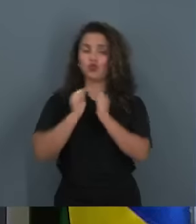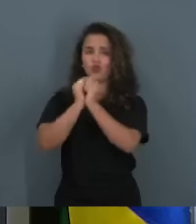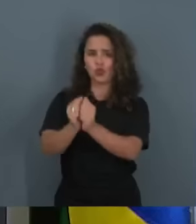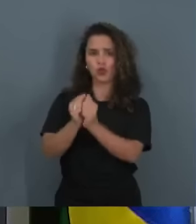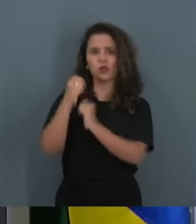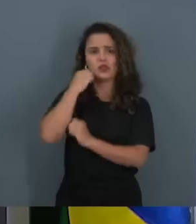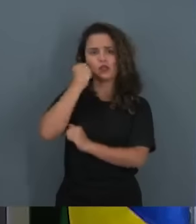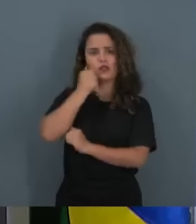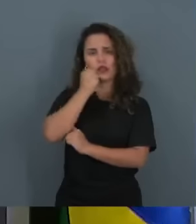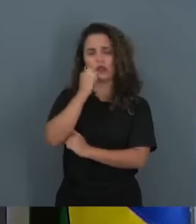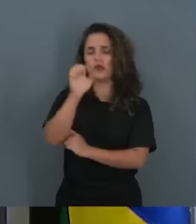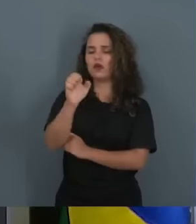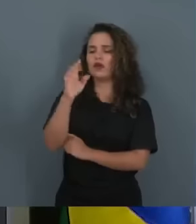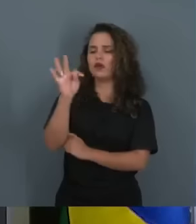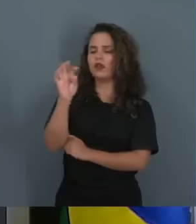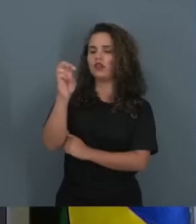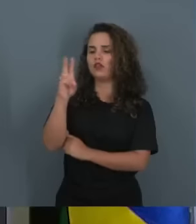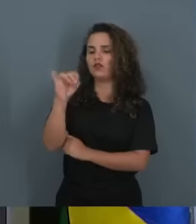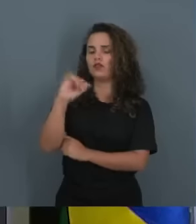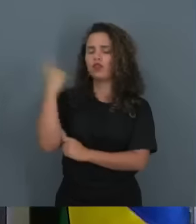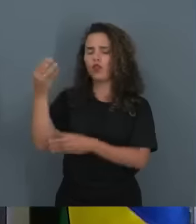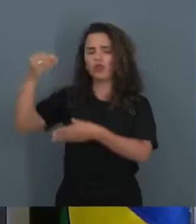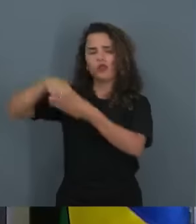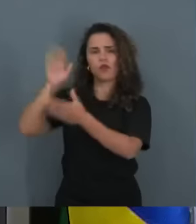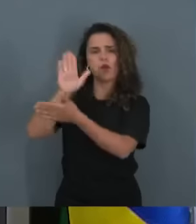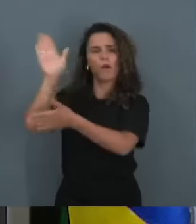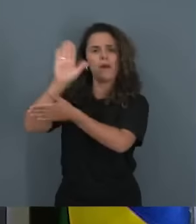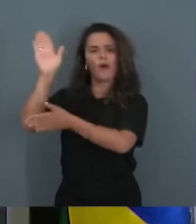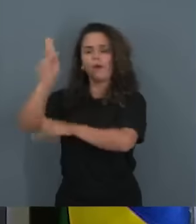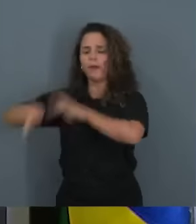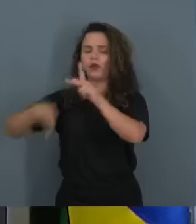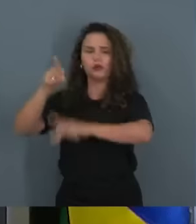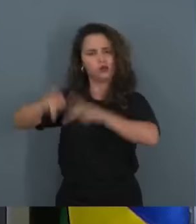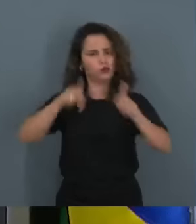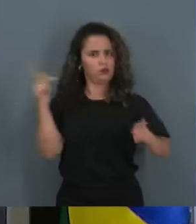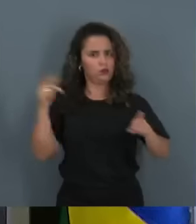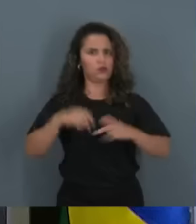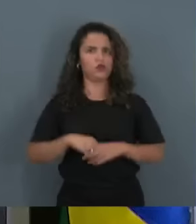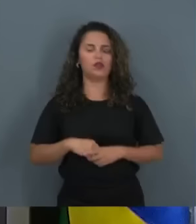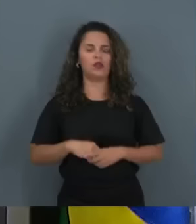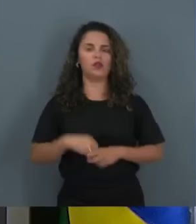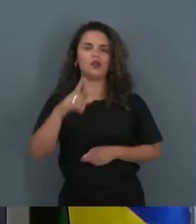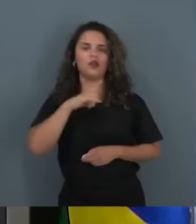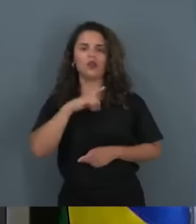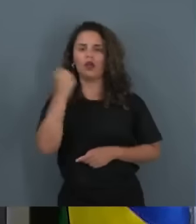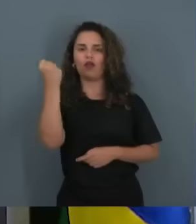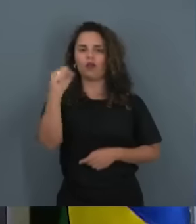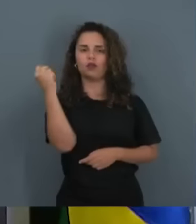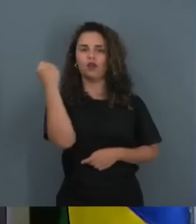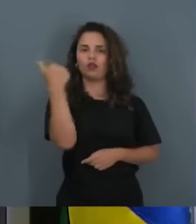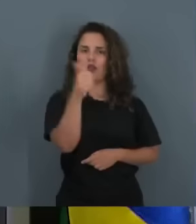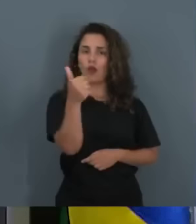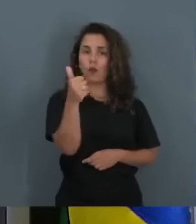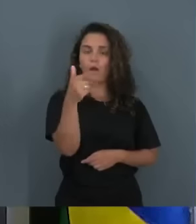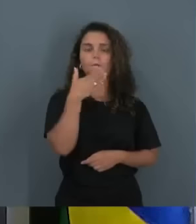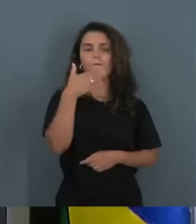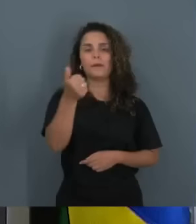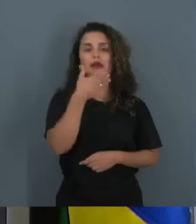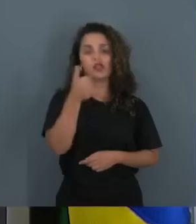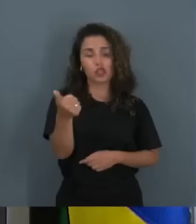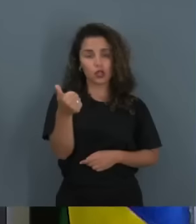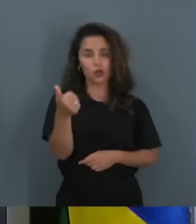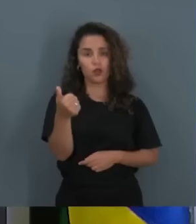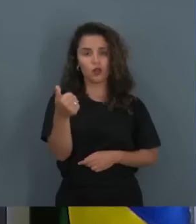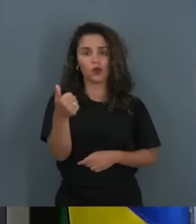a maioria, todos aqui, foram eleitos diretamente pelo povo. E tem aí 81 pedidos de impeachment, é um para cada